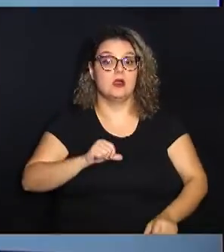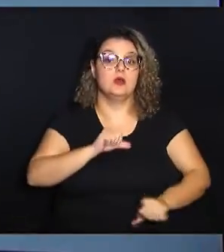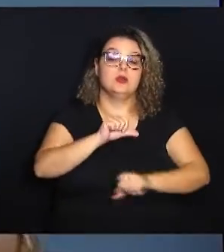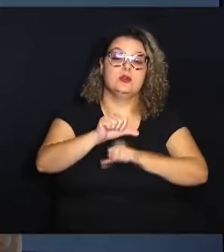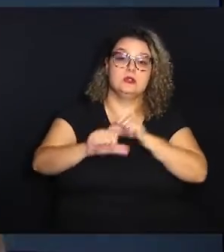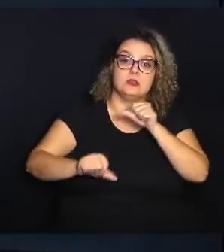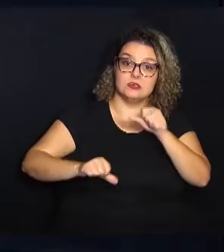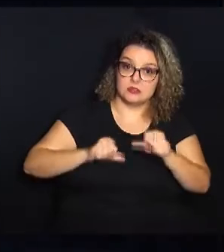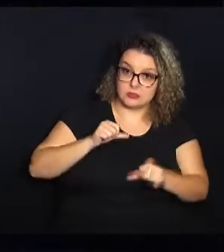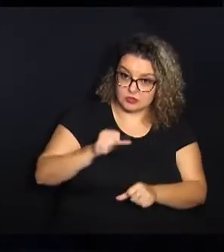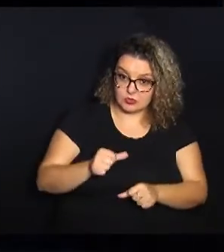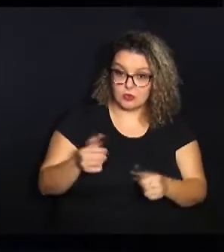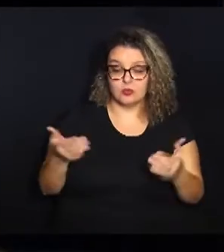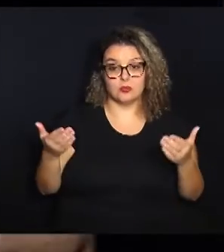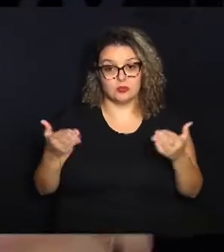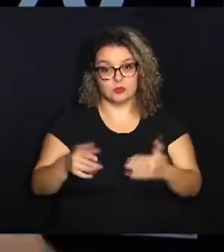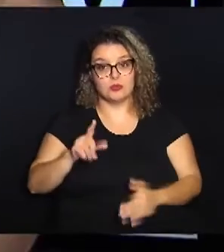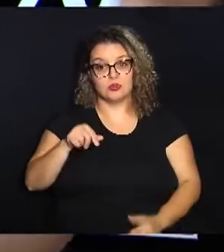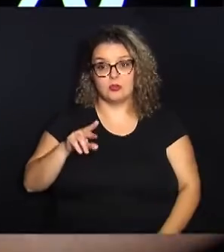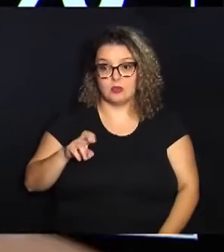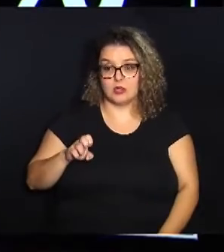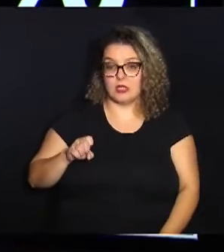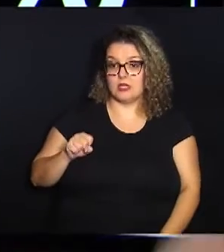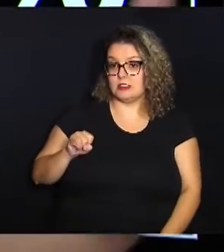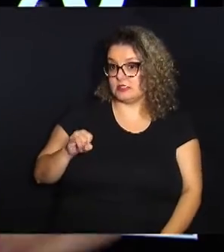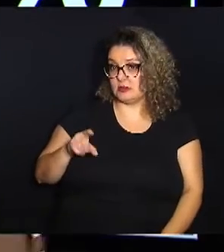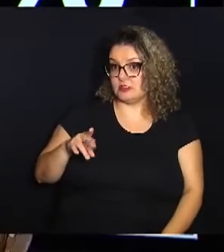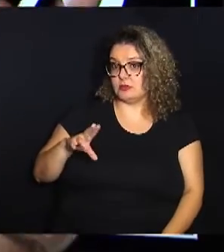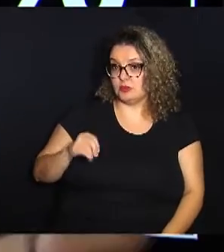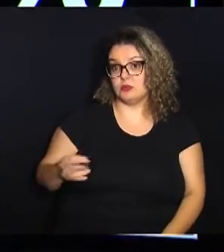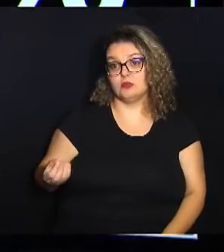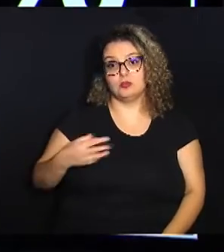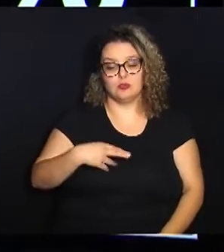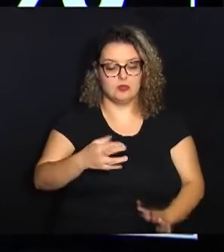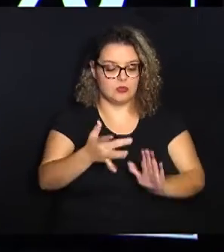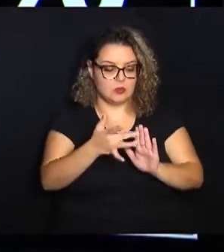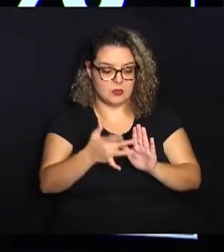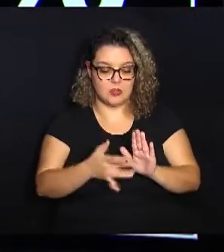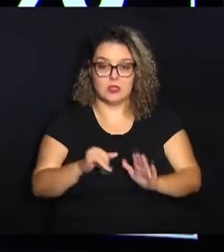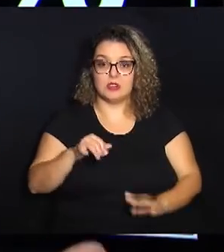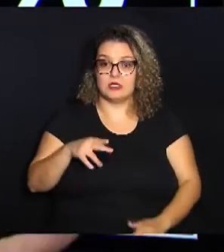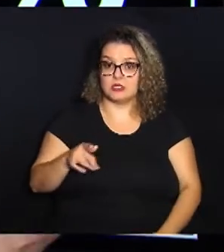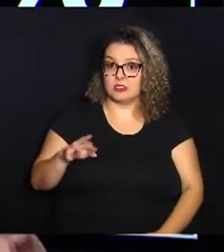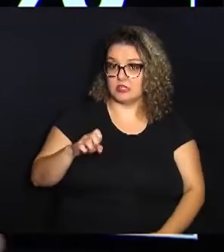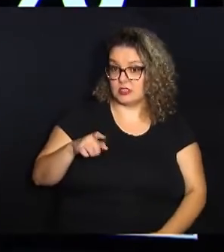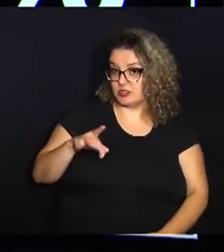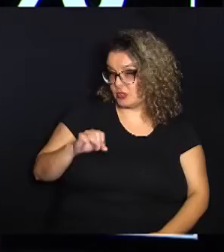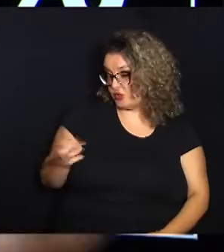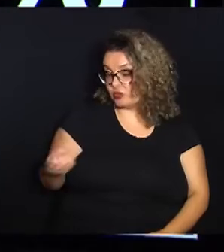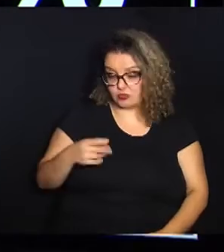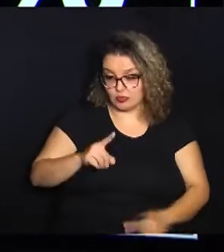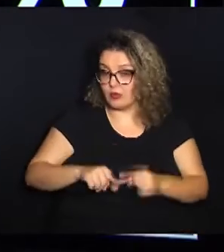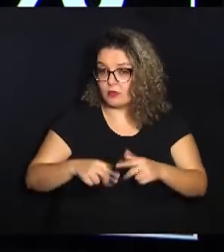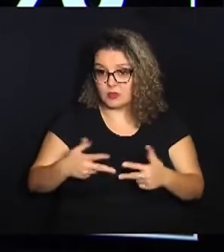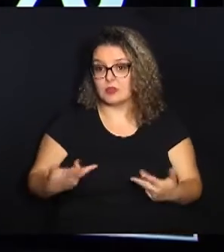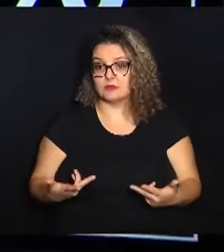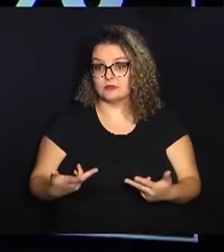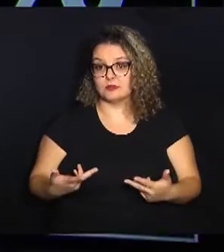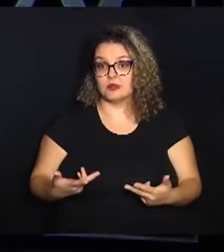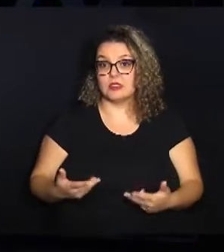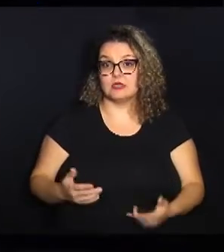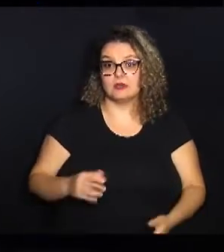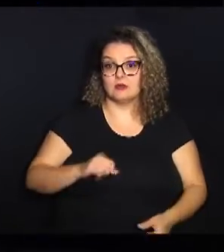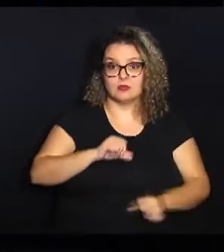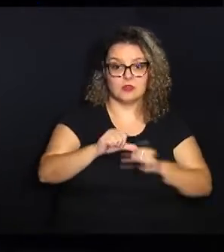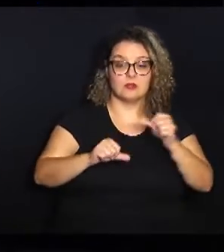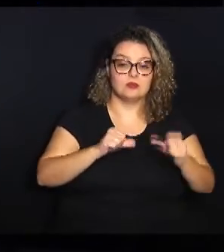transformar o que hoje é um resíduo em um novo ingrediente, em um novo produto. Então, isso deixa de ser um resíduo, é